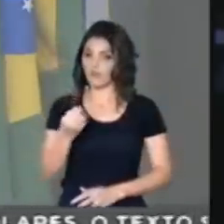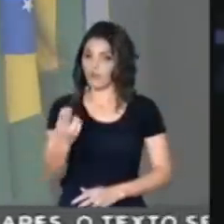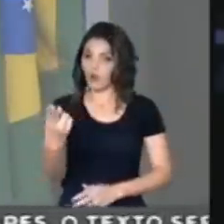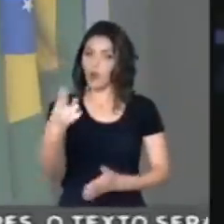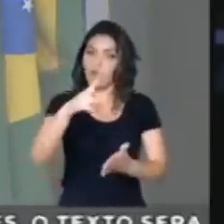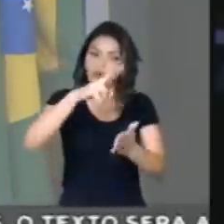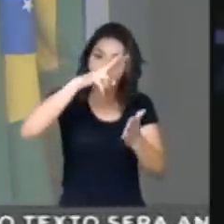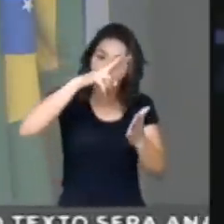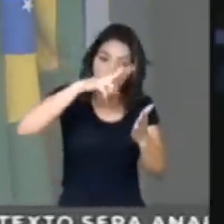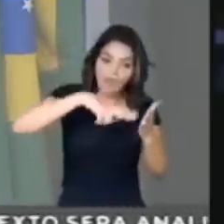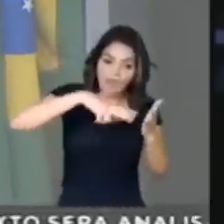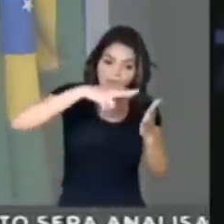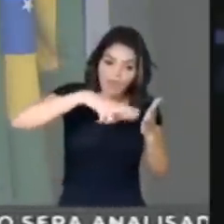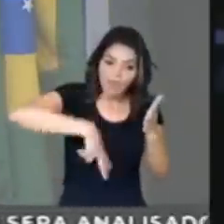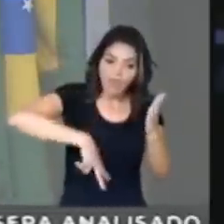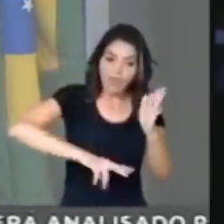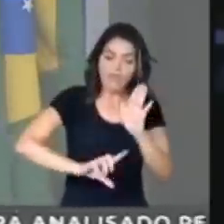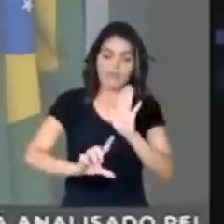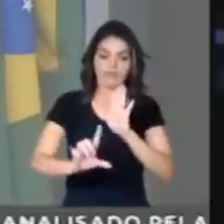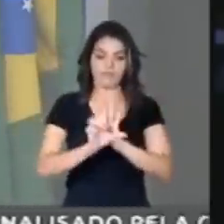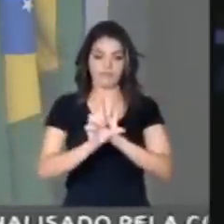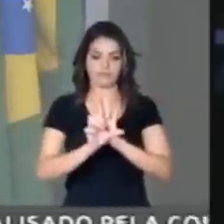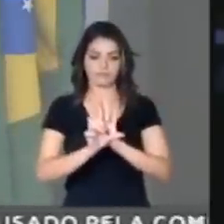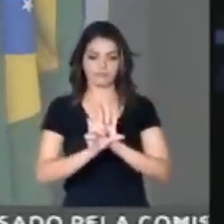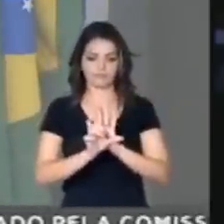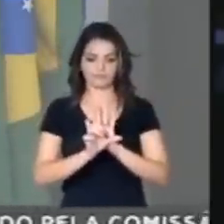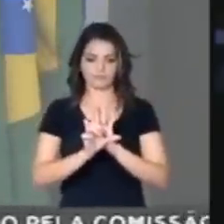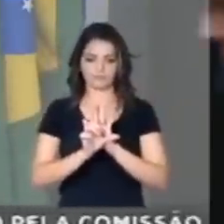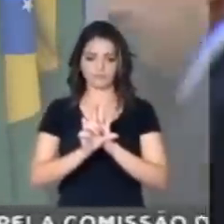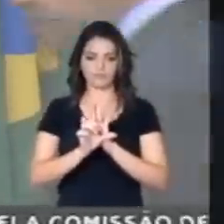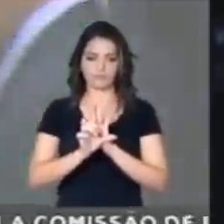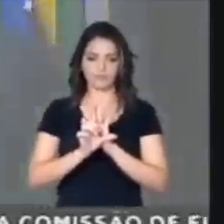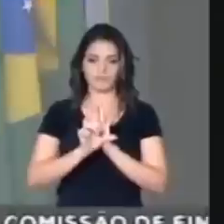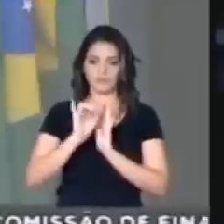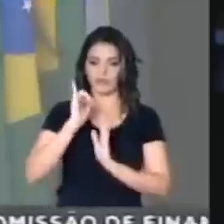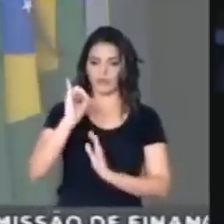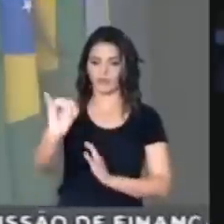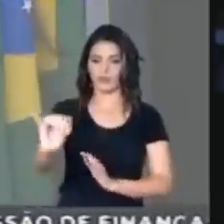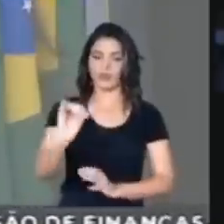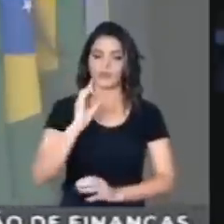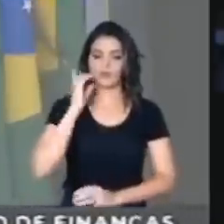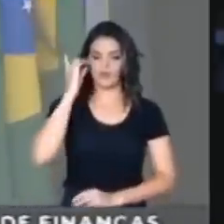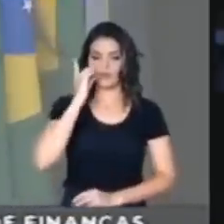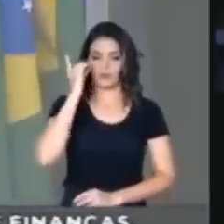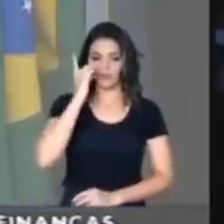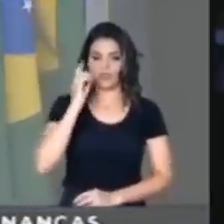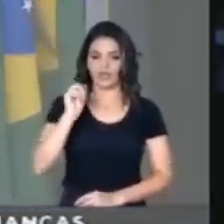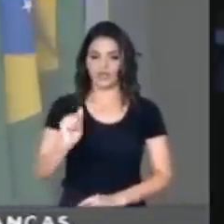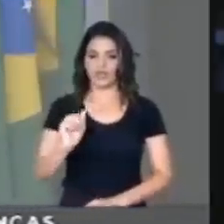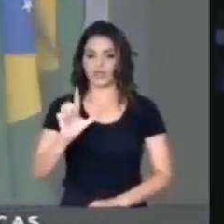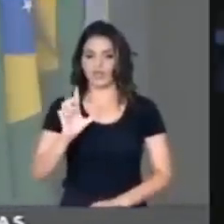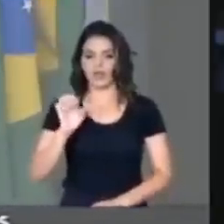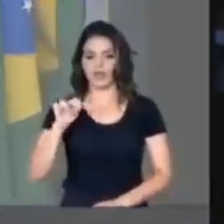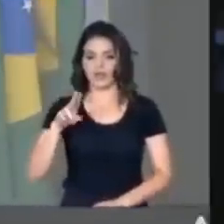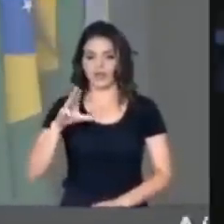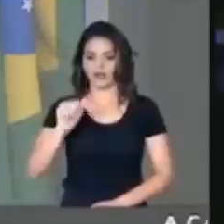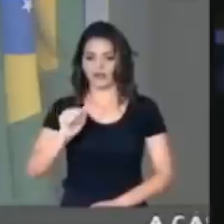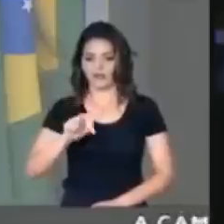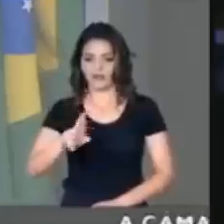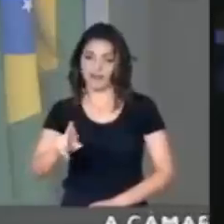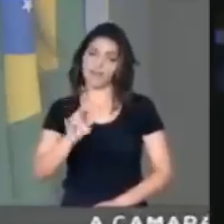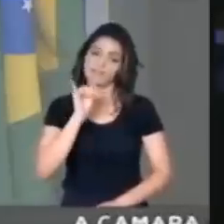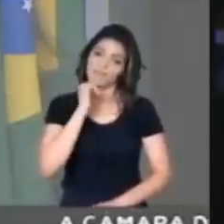o que está disposto na legislação para o deputado Alencar, que infelizmente agora não está no plenário, mas com